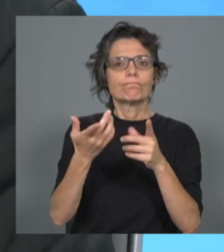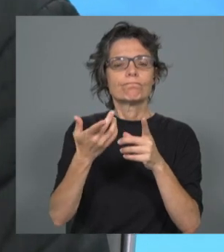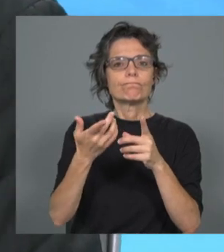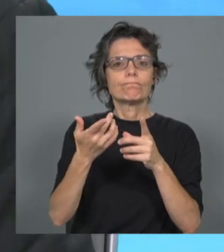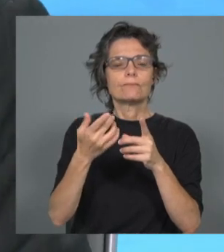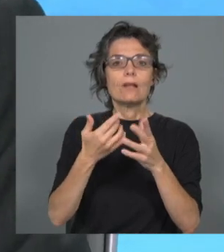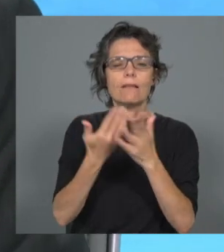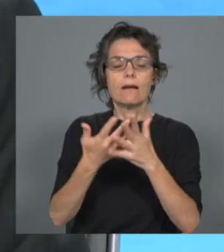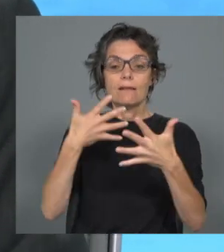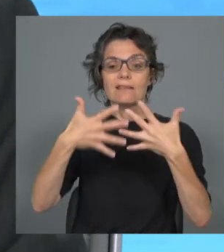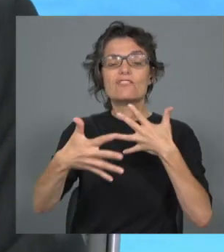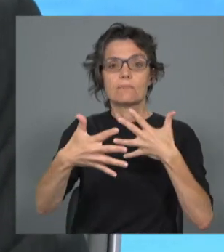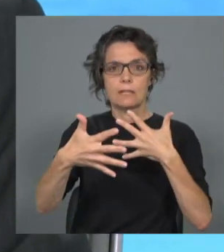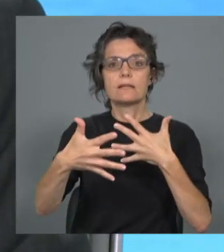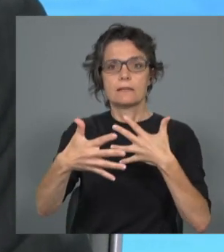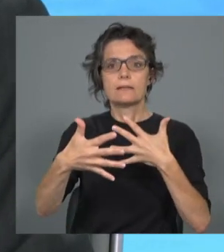transparência